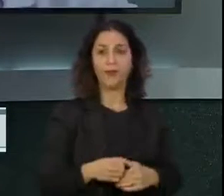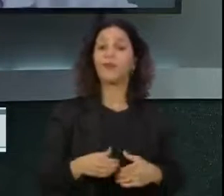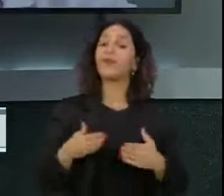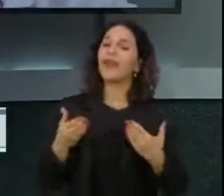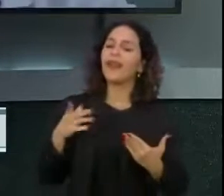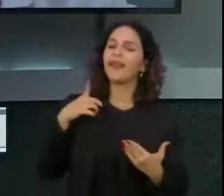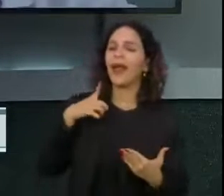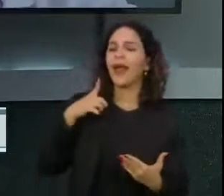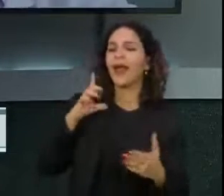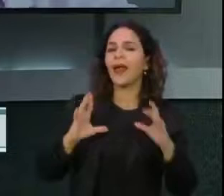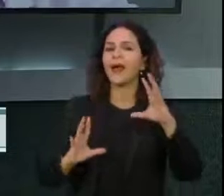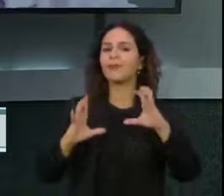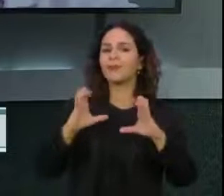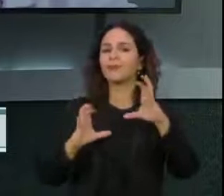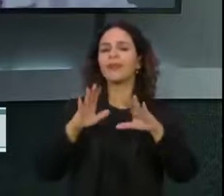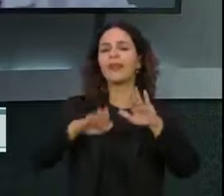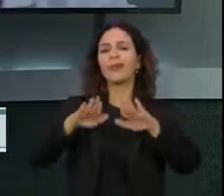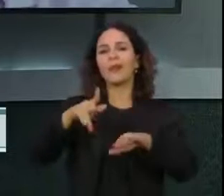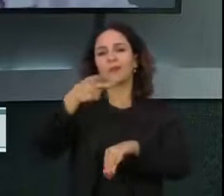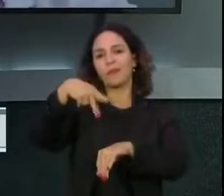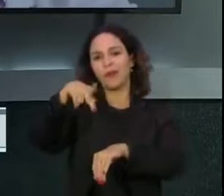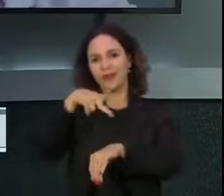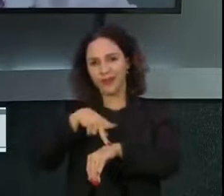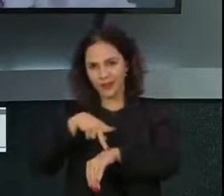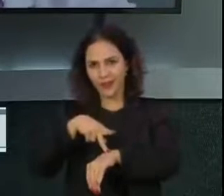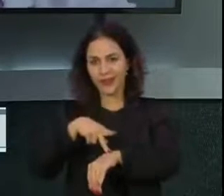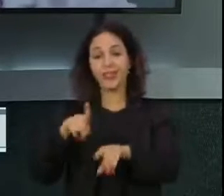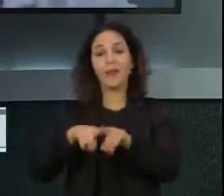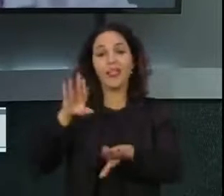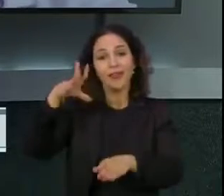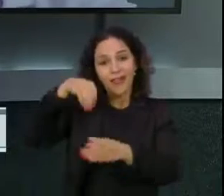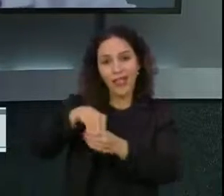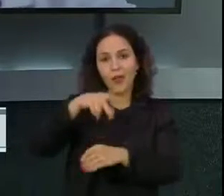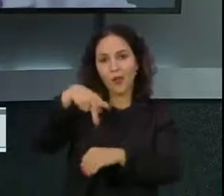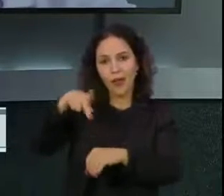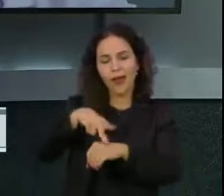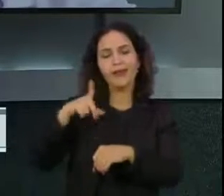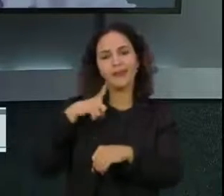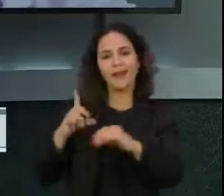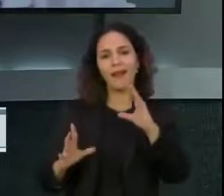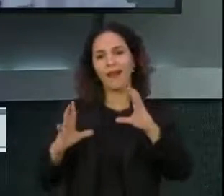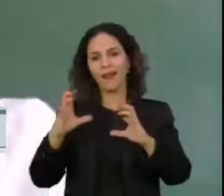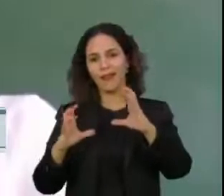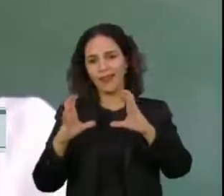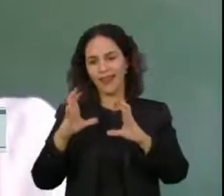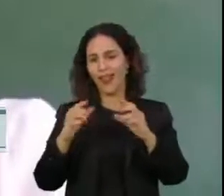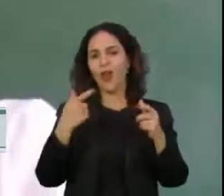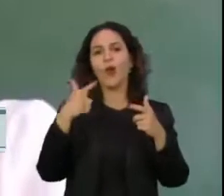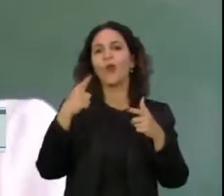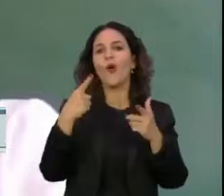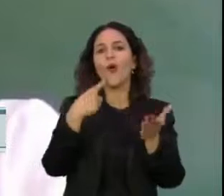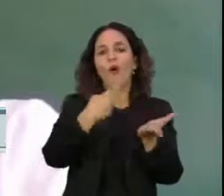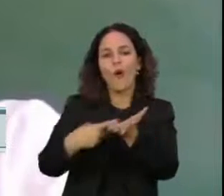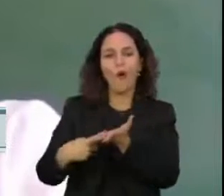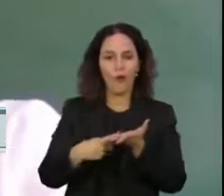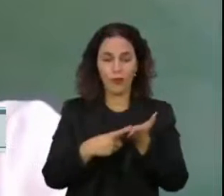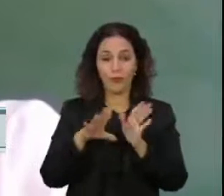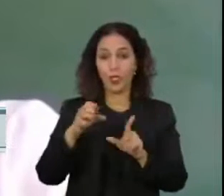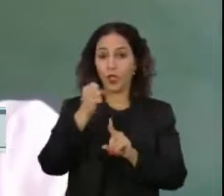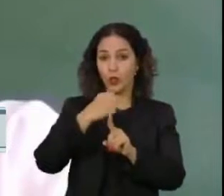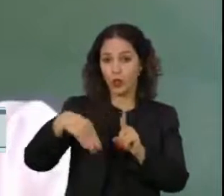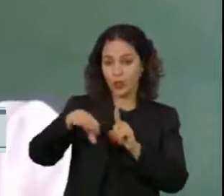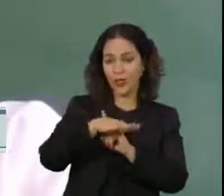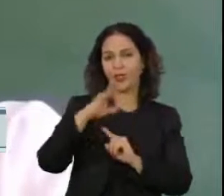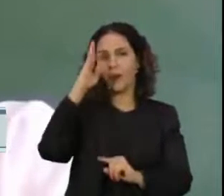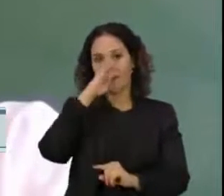uma divergência entre os países, mesmo dentro de um mesmo país, há certa divergência. O que a Sociedade Brasileira